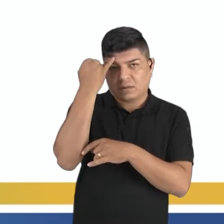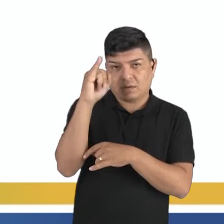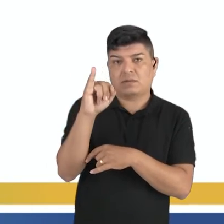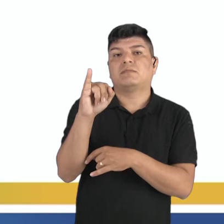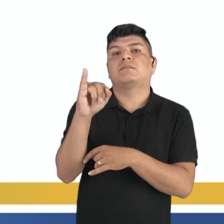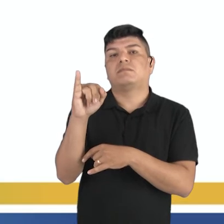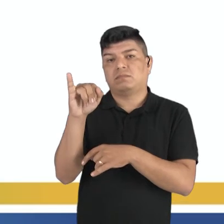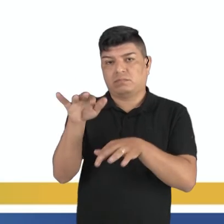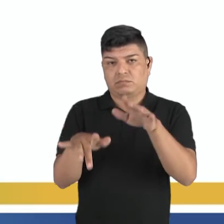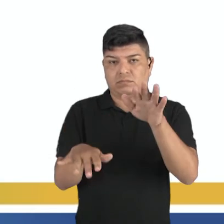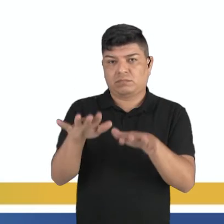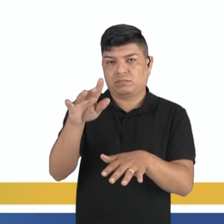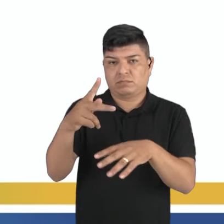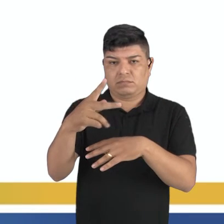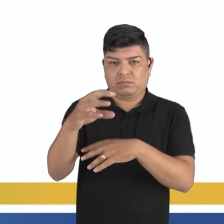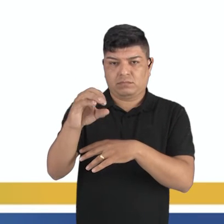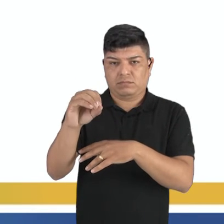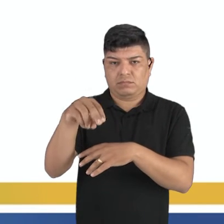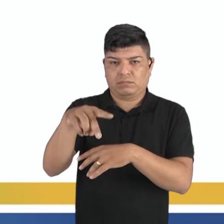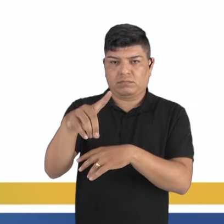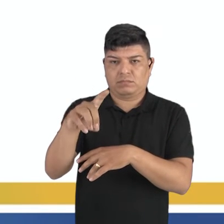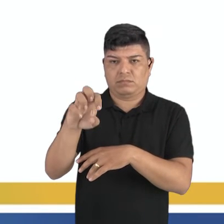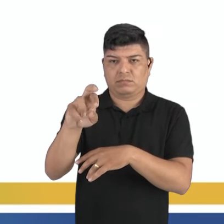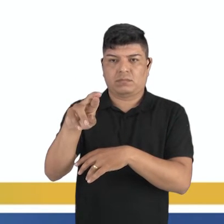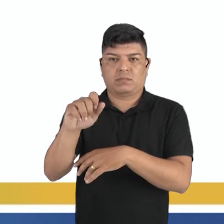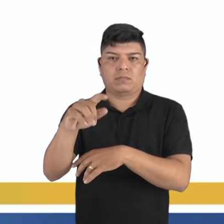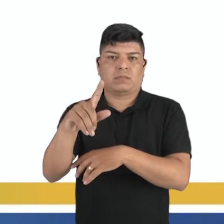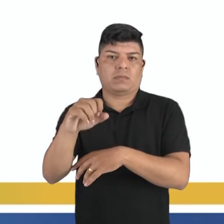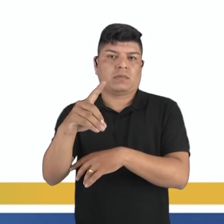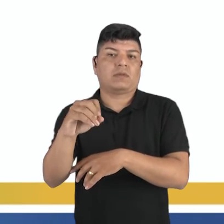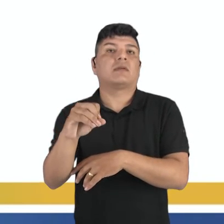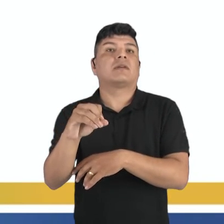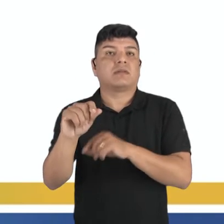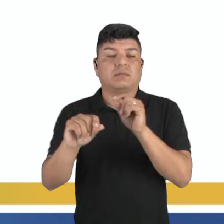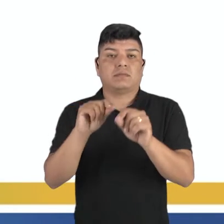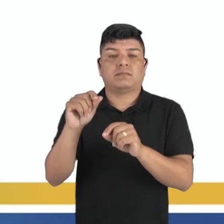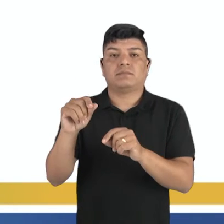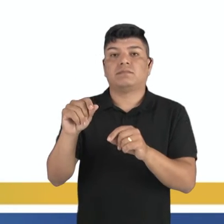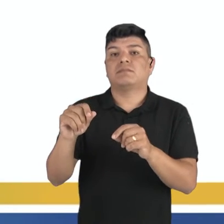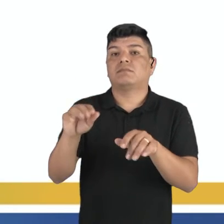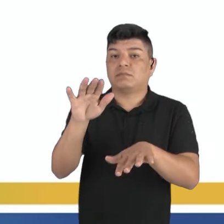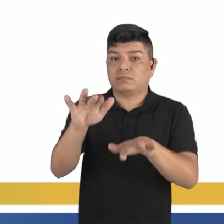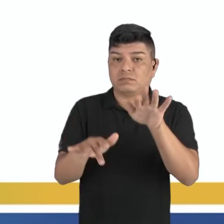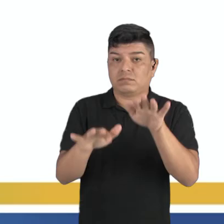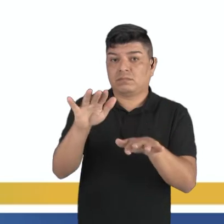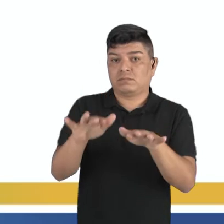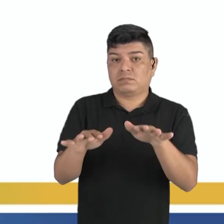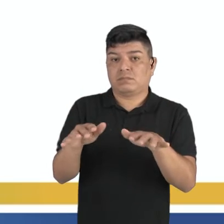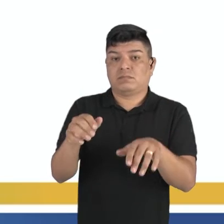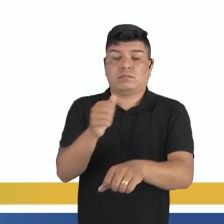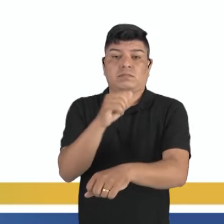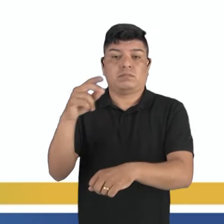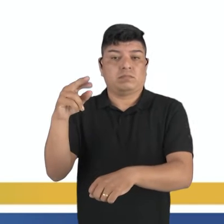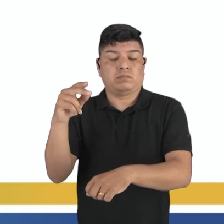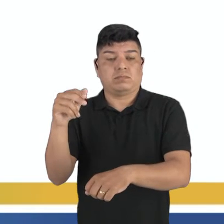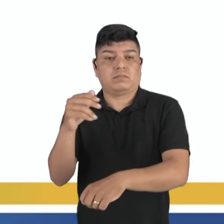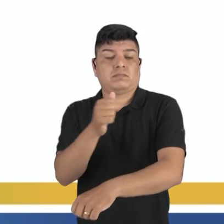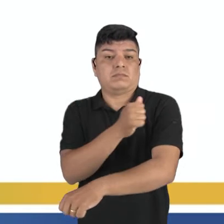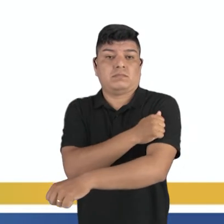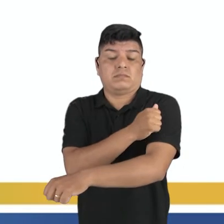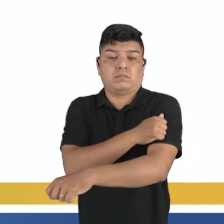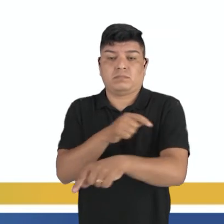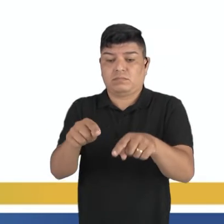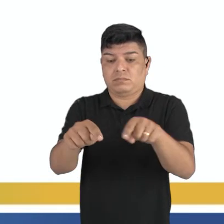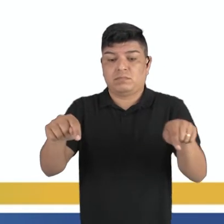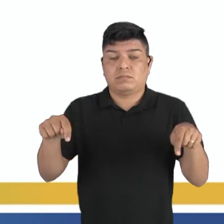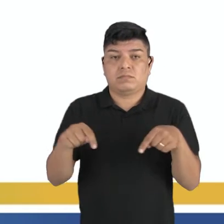média aritmética ponderada, certo? Então, a média da quantidade de irmãos dos alunos dessa classe é 1,8. Então, em